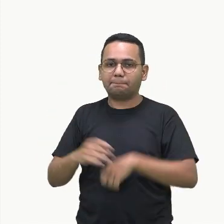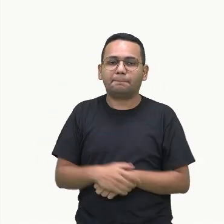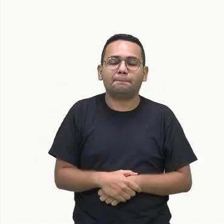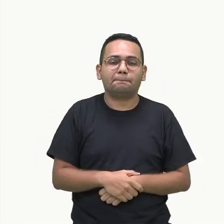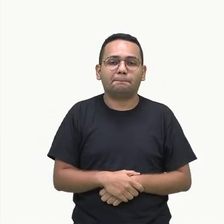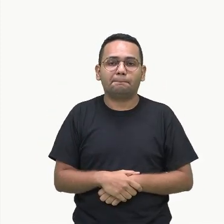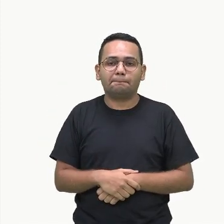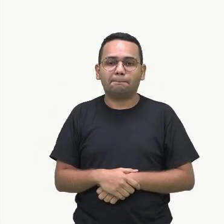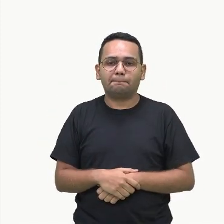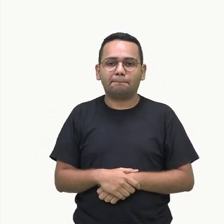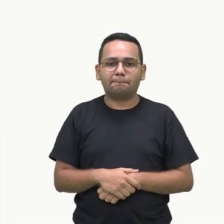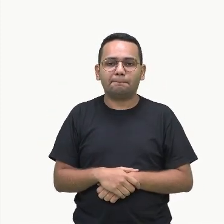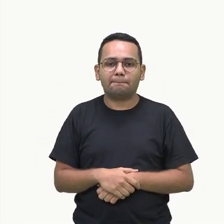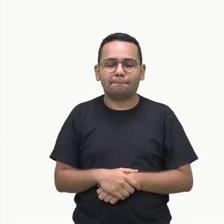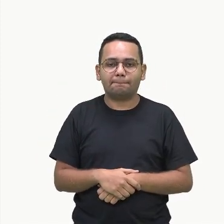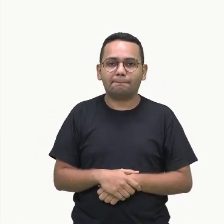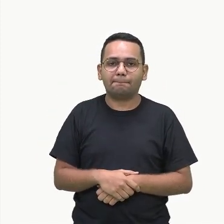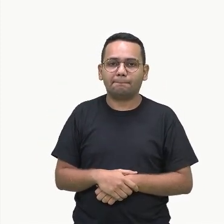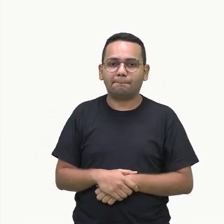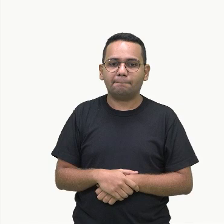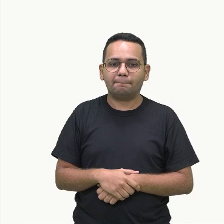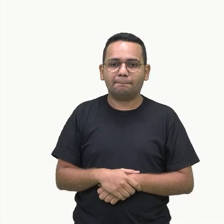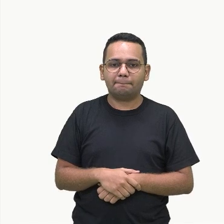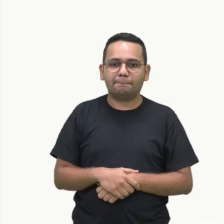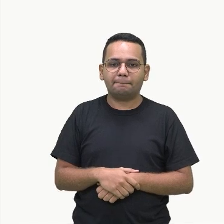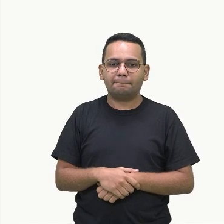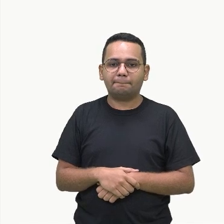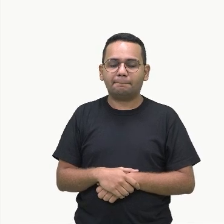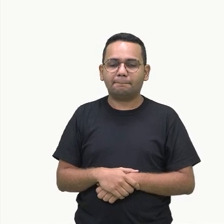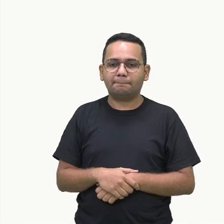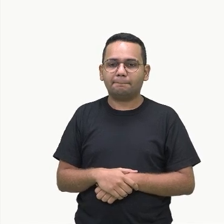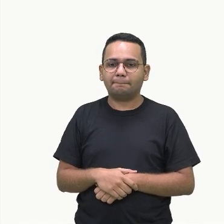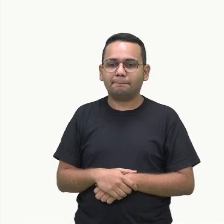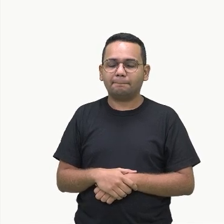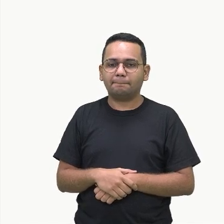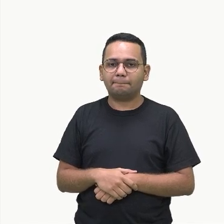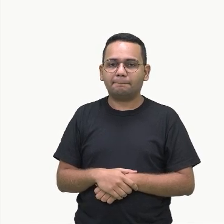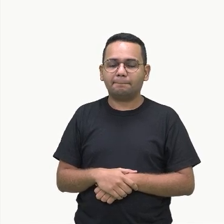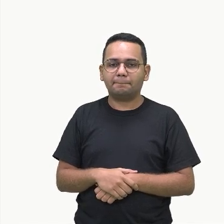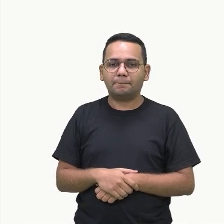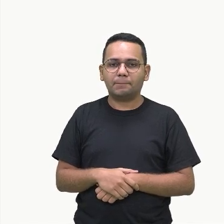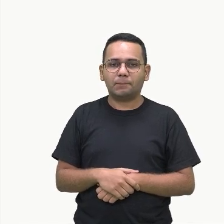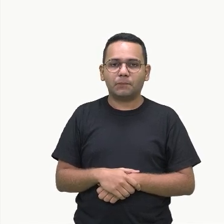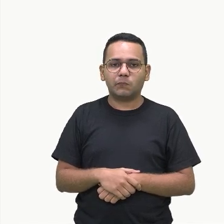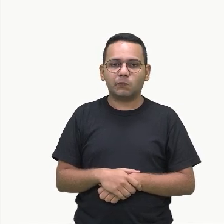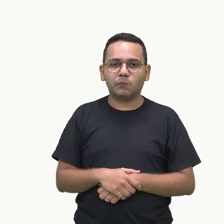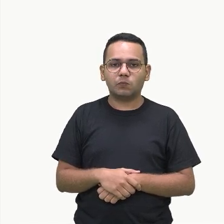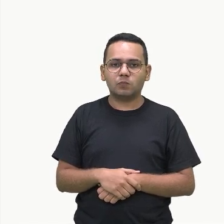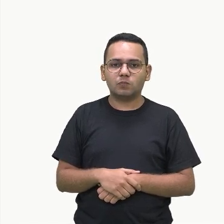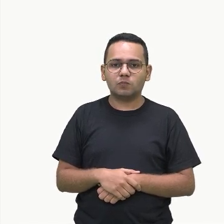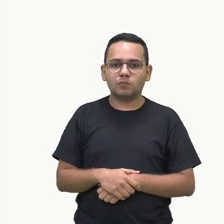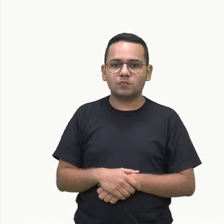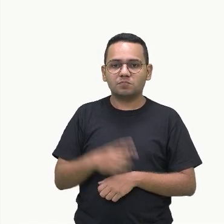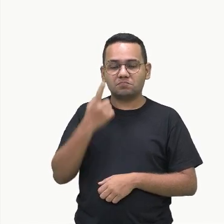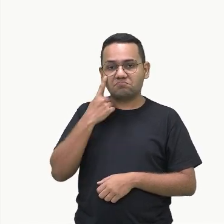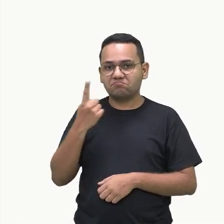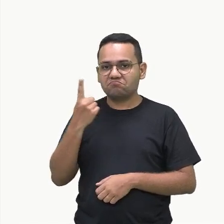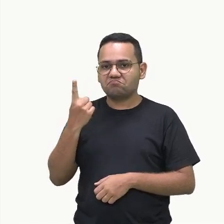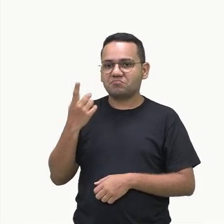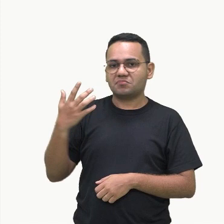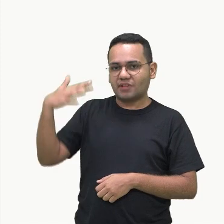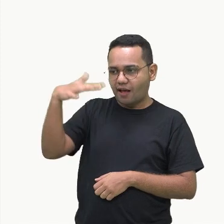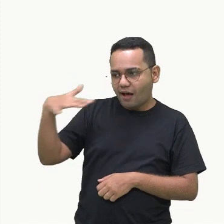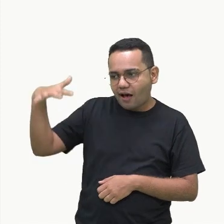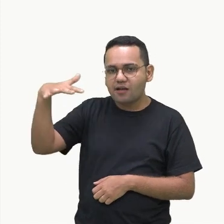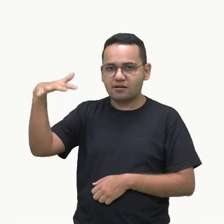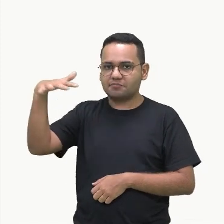T. Tudo bem? Do mesmo lado, e perceba aí, mesma região. Então,